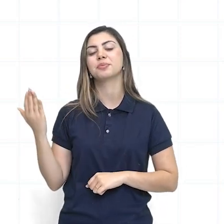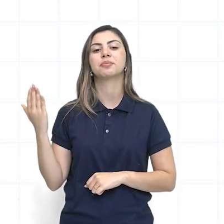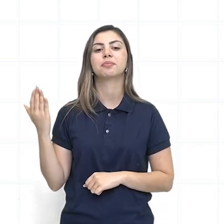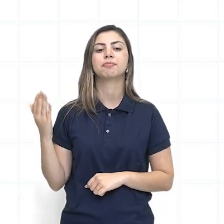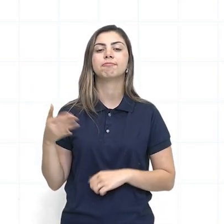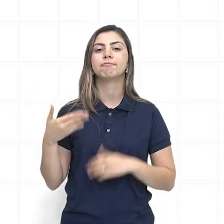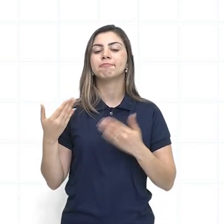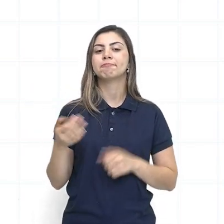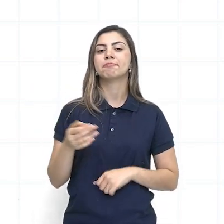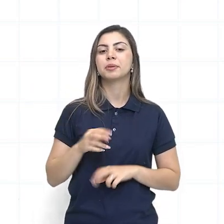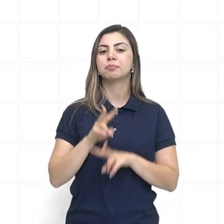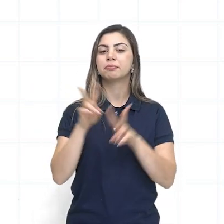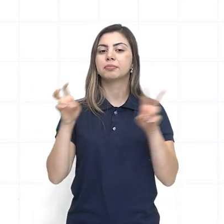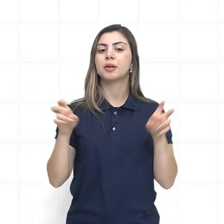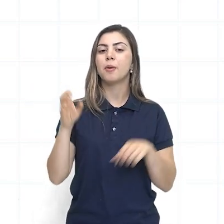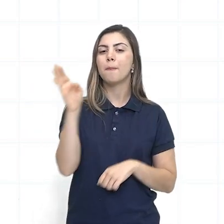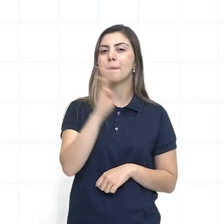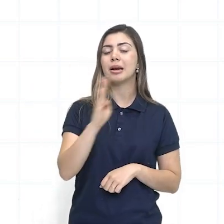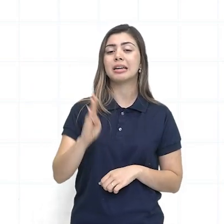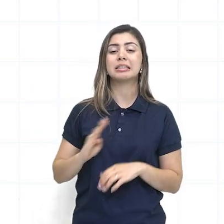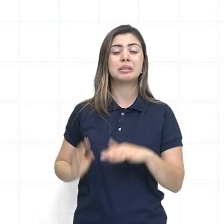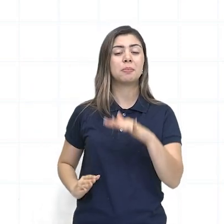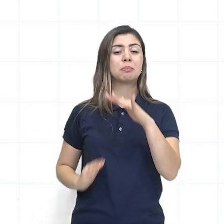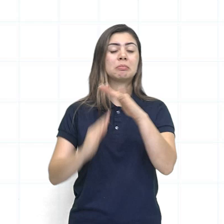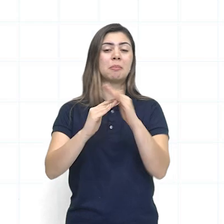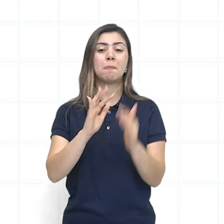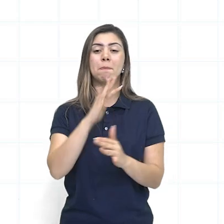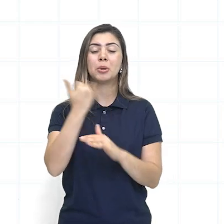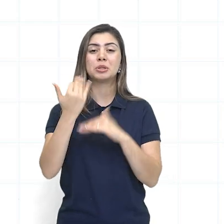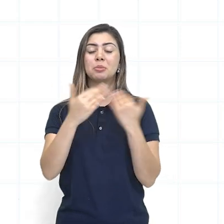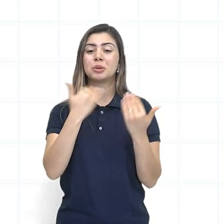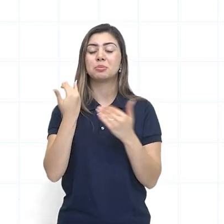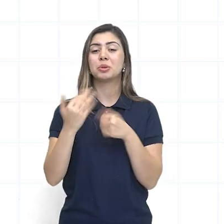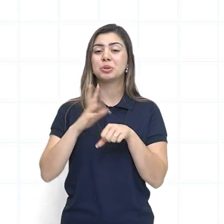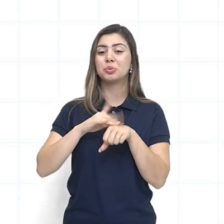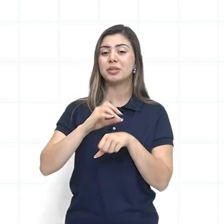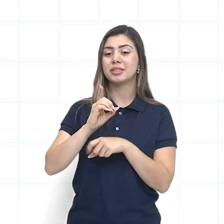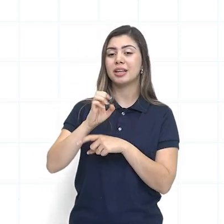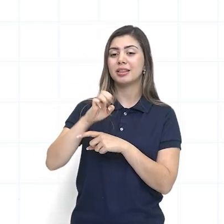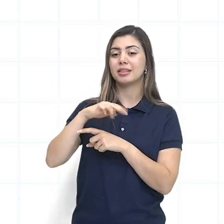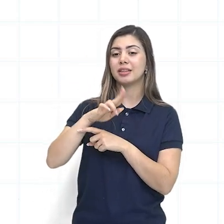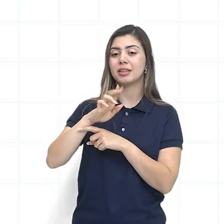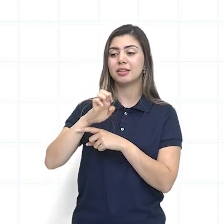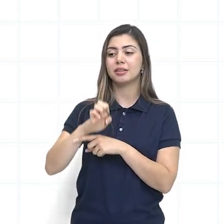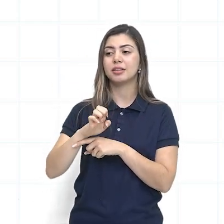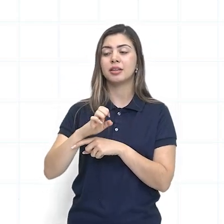Brasil bate recorde de mortes por dengue em 2023.